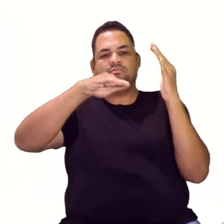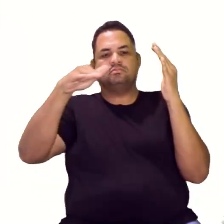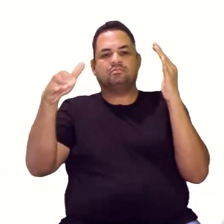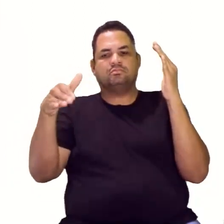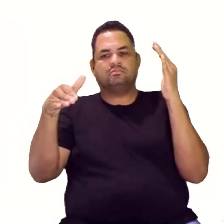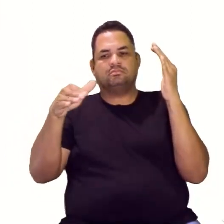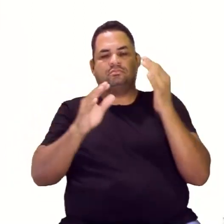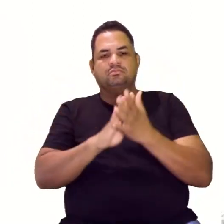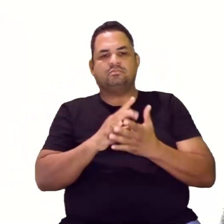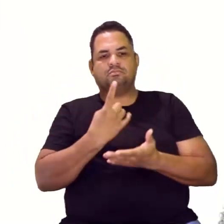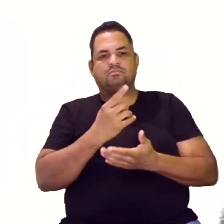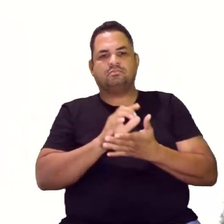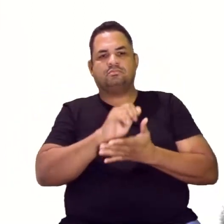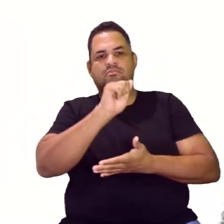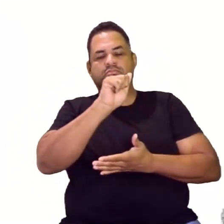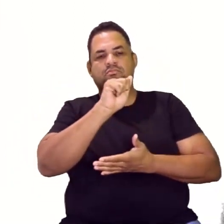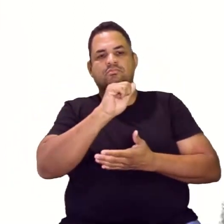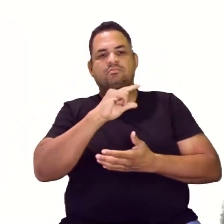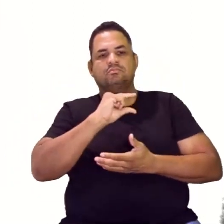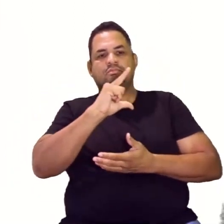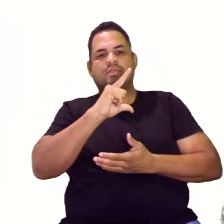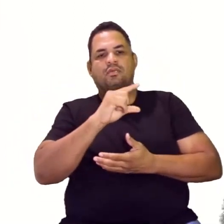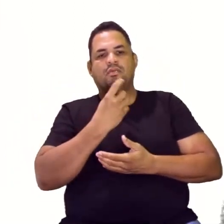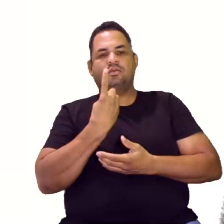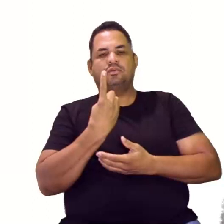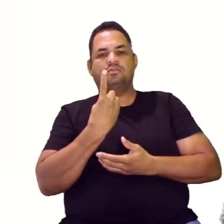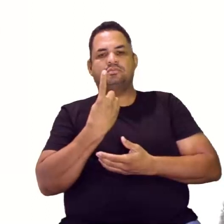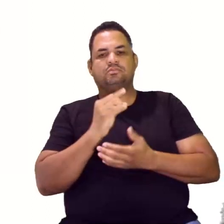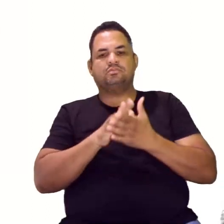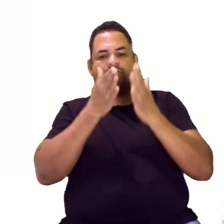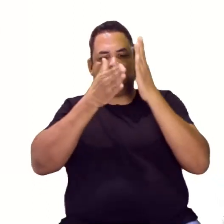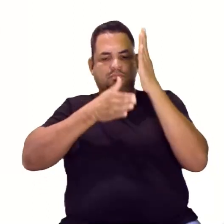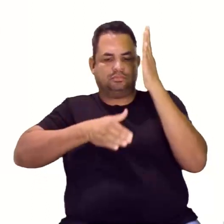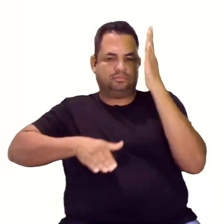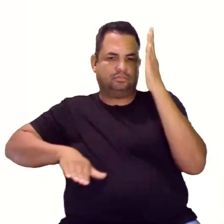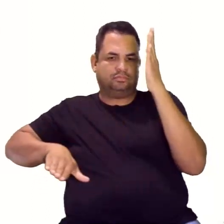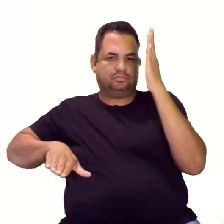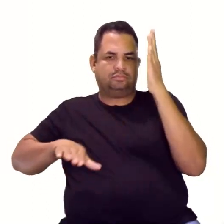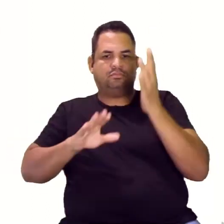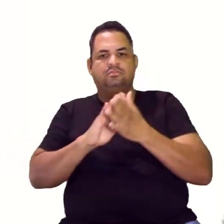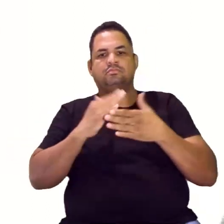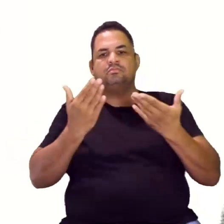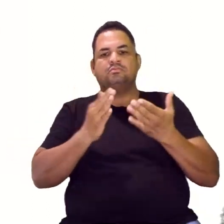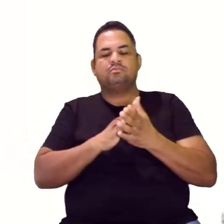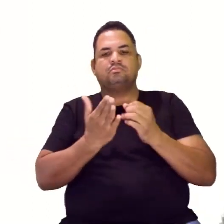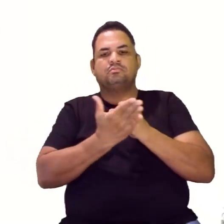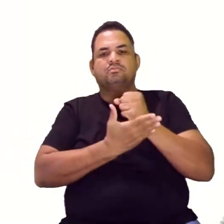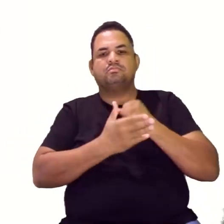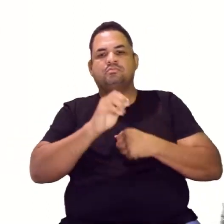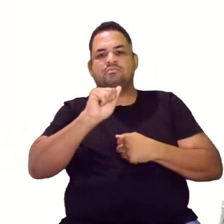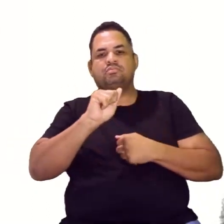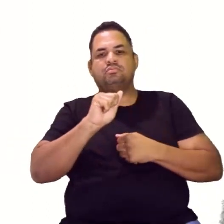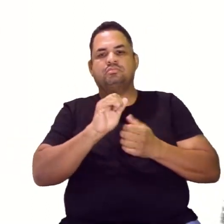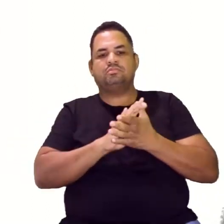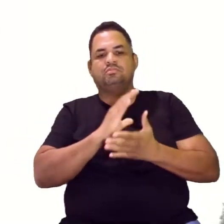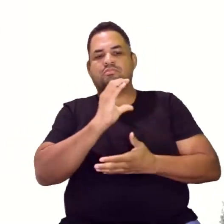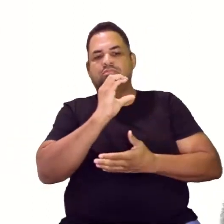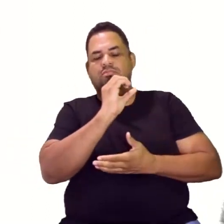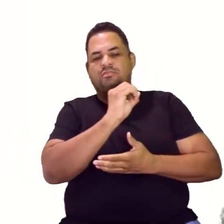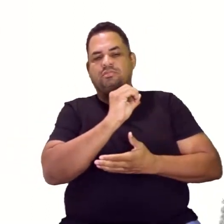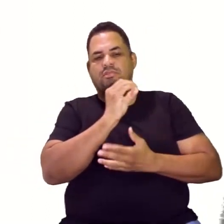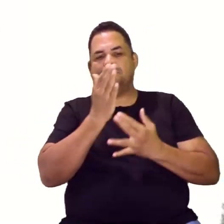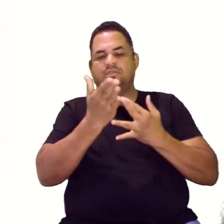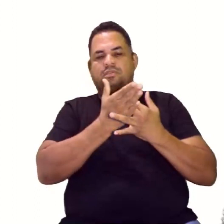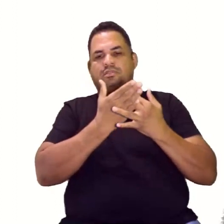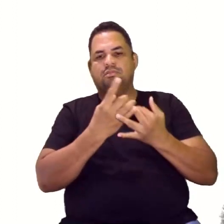sabe que é aquela situação que o nosso A tem que ser maior que 1. E decrescente, aí já é um caso da nossa base A estar entre 0 e